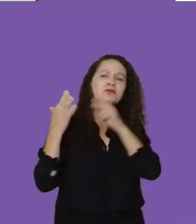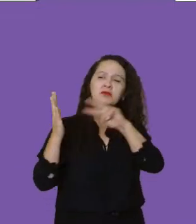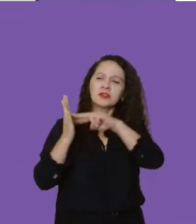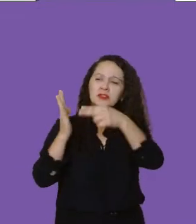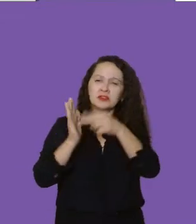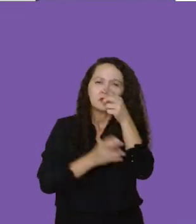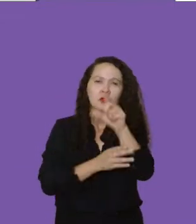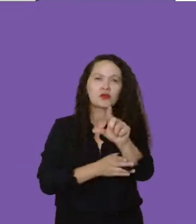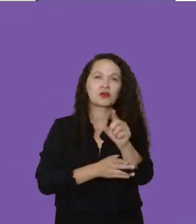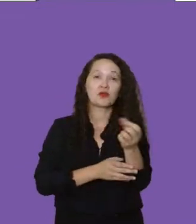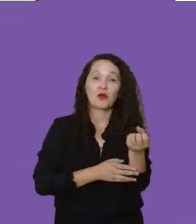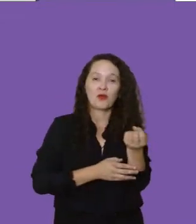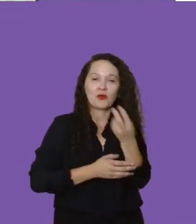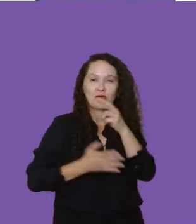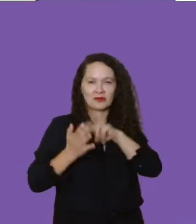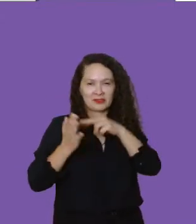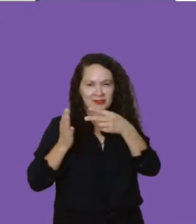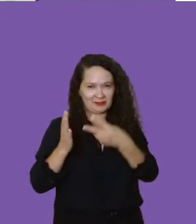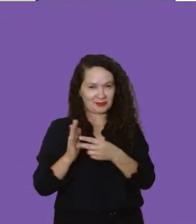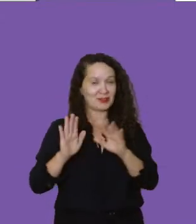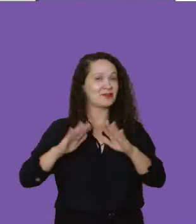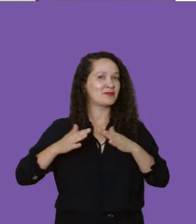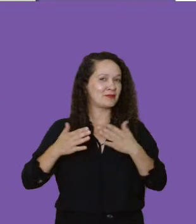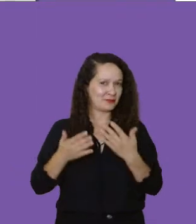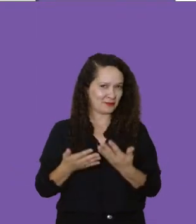ressignificar estes conceitos?